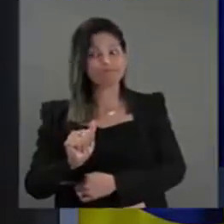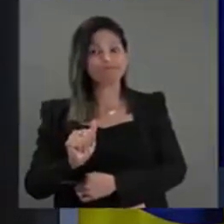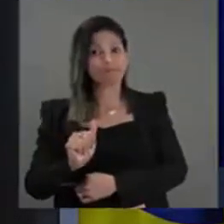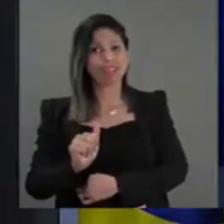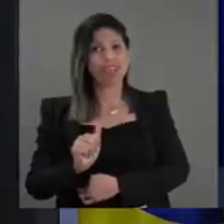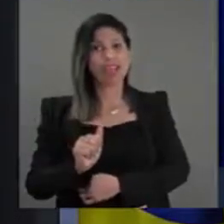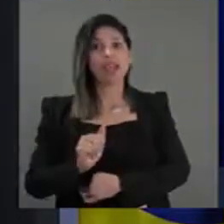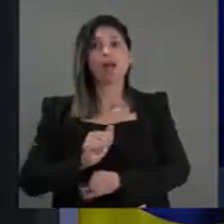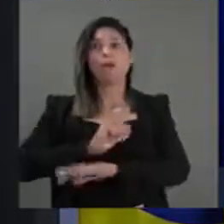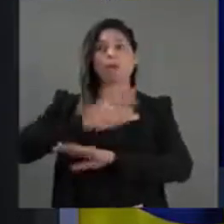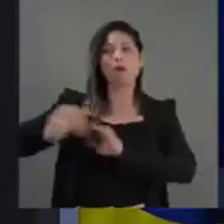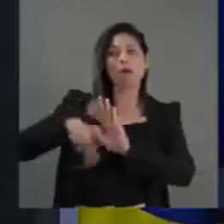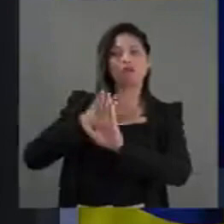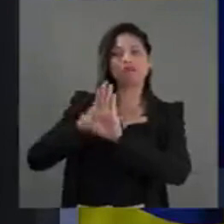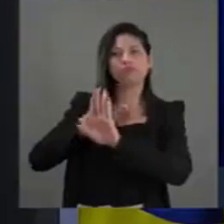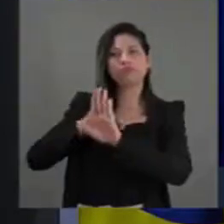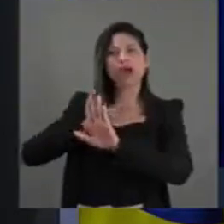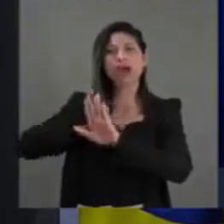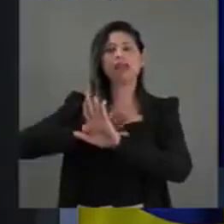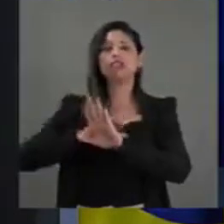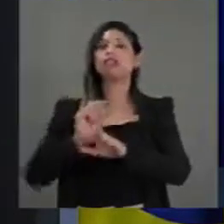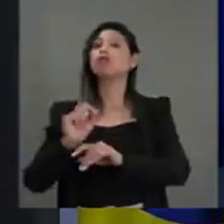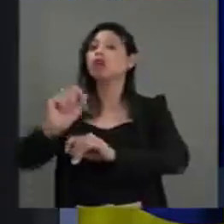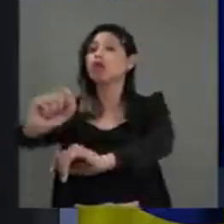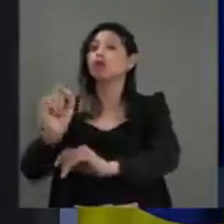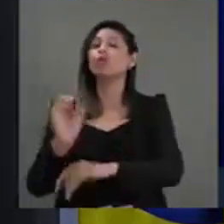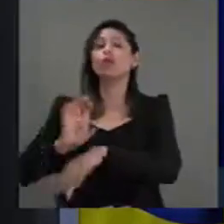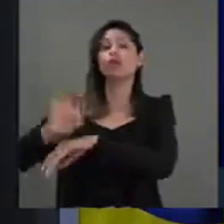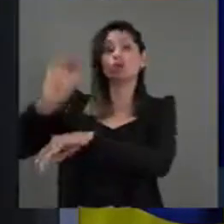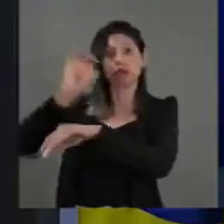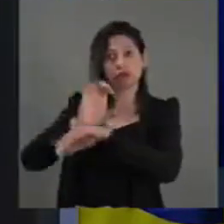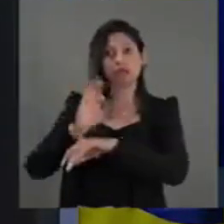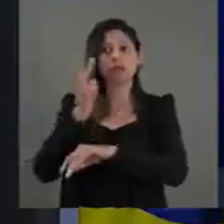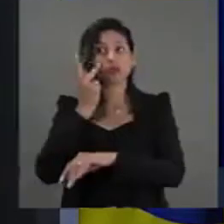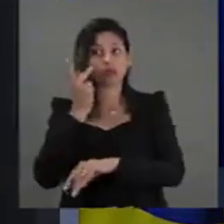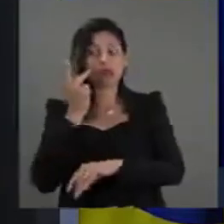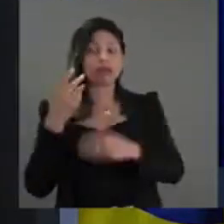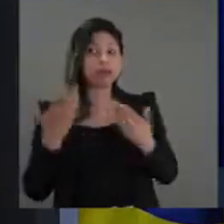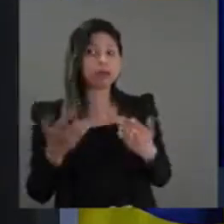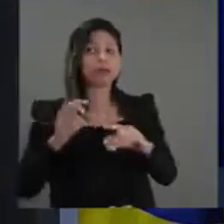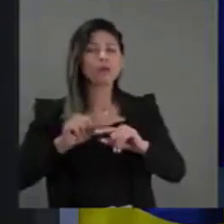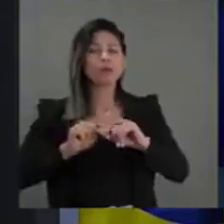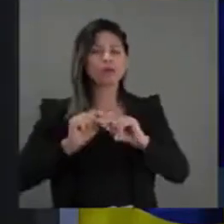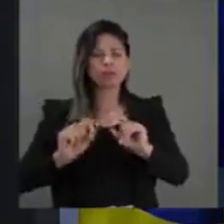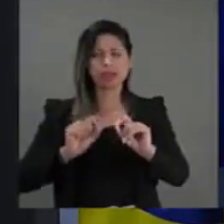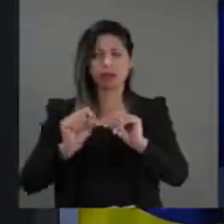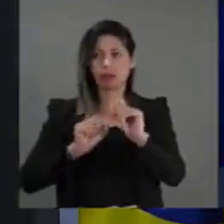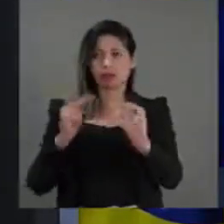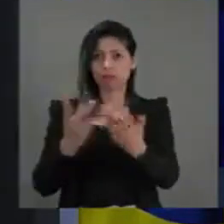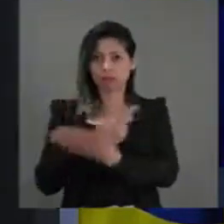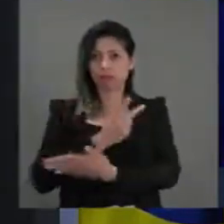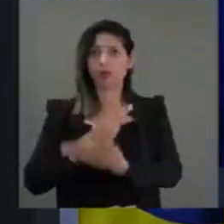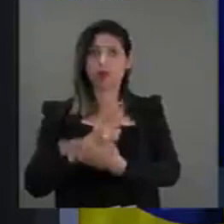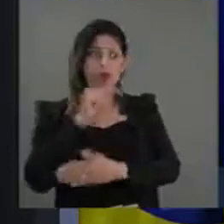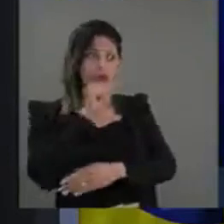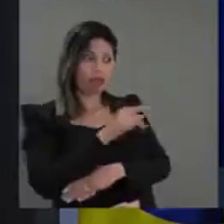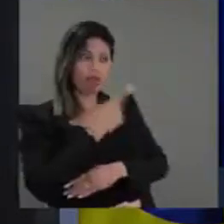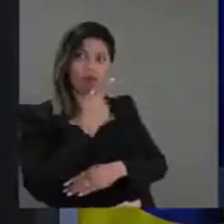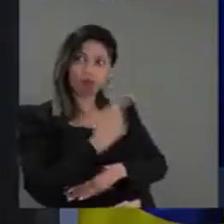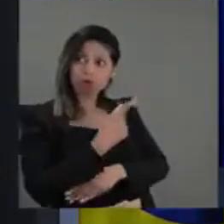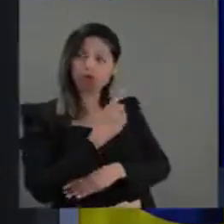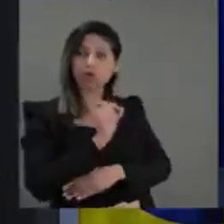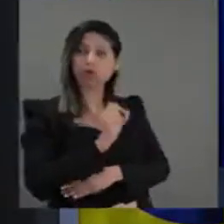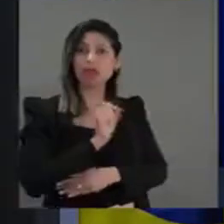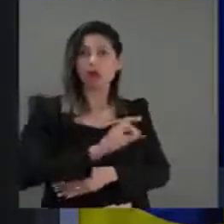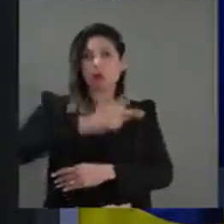no nosso estado. Aliás, esse procedimento nada republicano já havia sido denunciado pelo